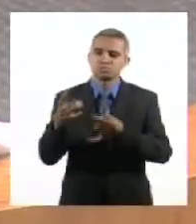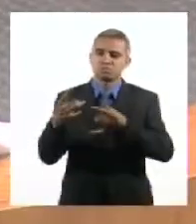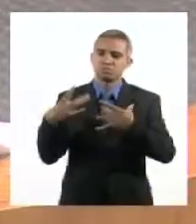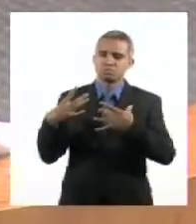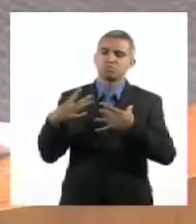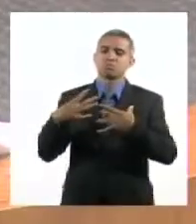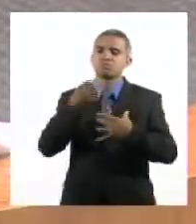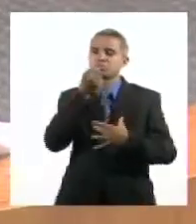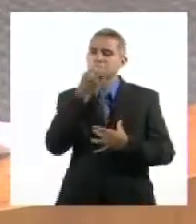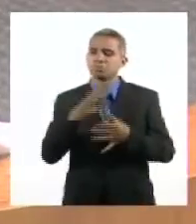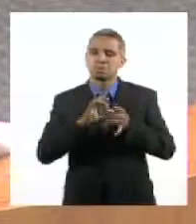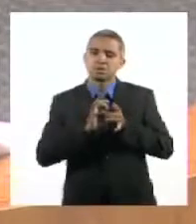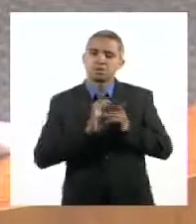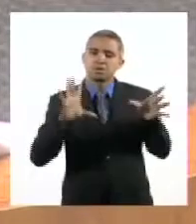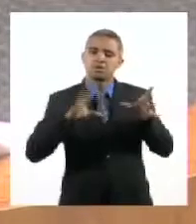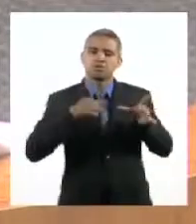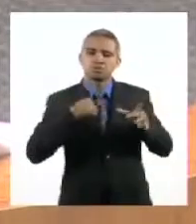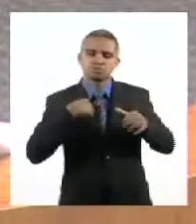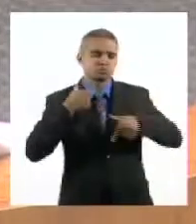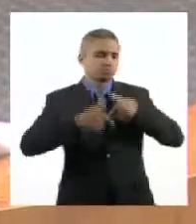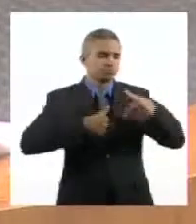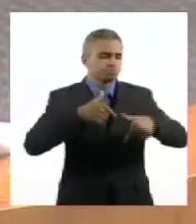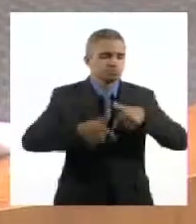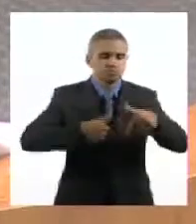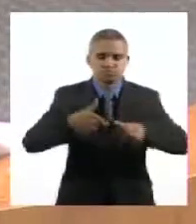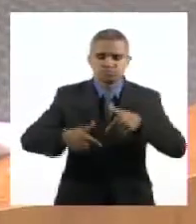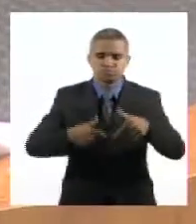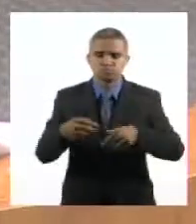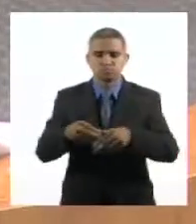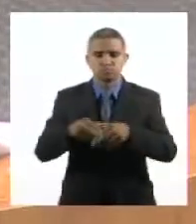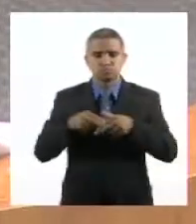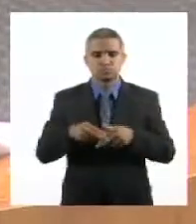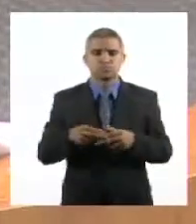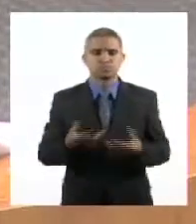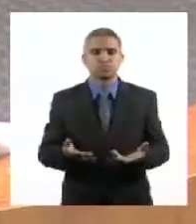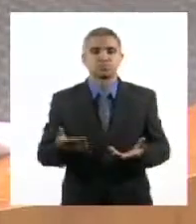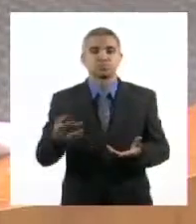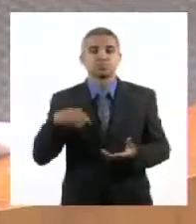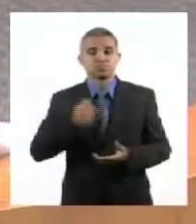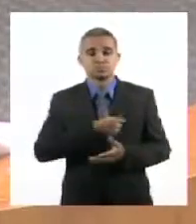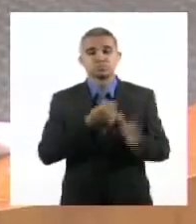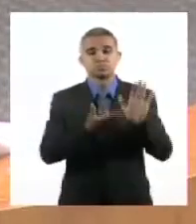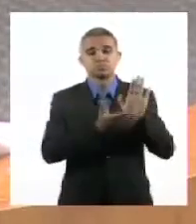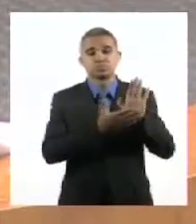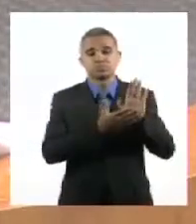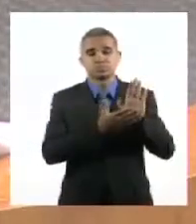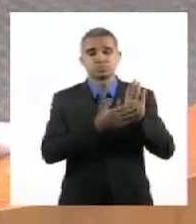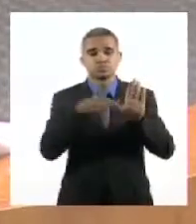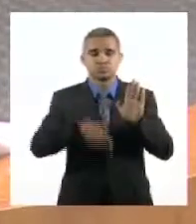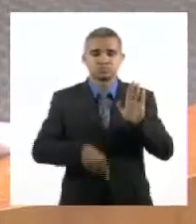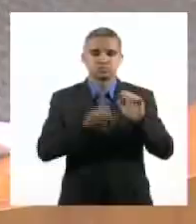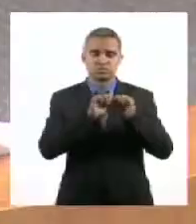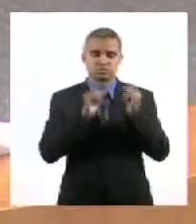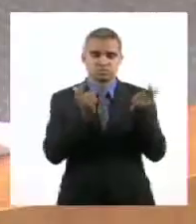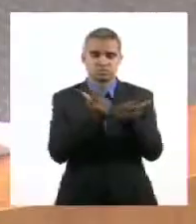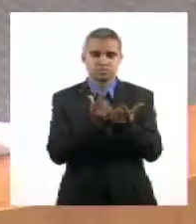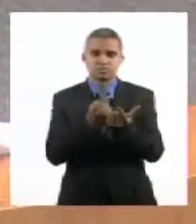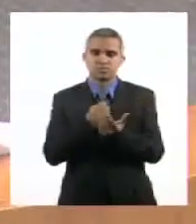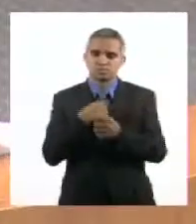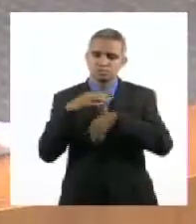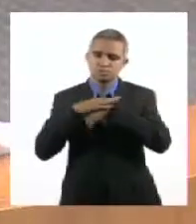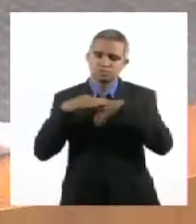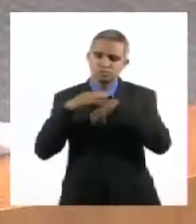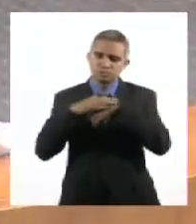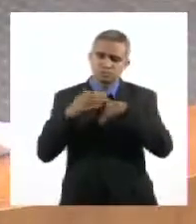que nós possamos trazer essas demandas, essas súplicas para esta casa, para esta Assembleia Legislativa, e o meu apreço, o meu respeito a Vossa